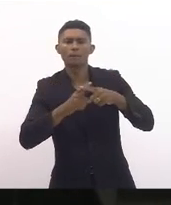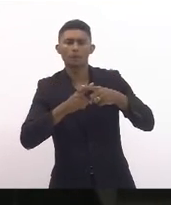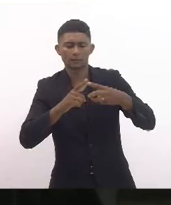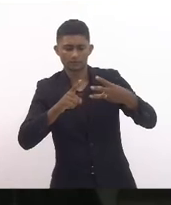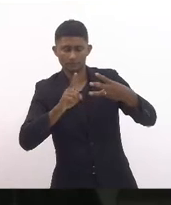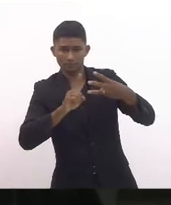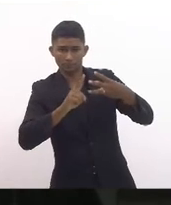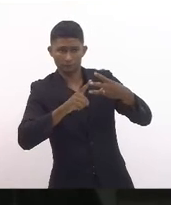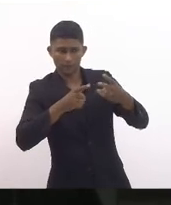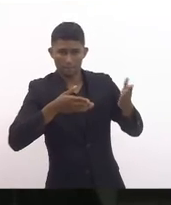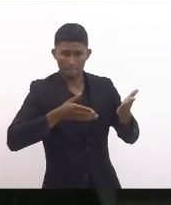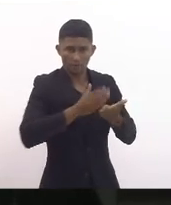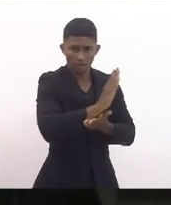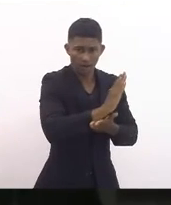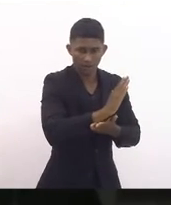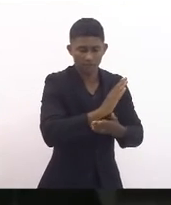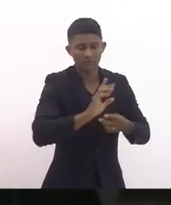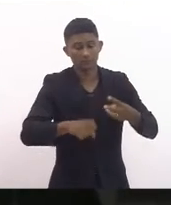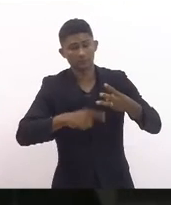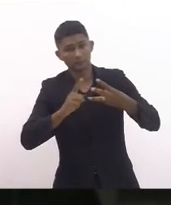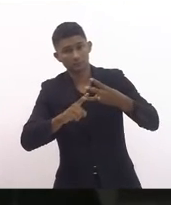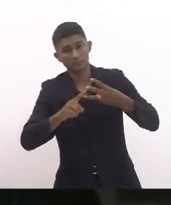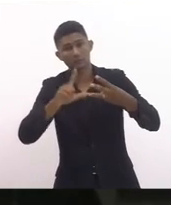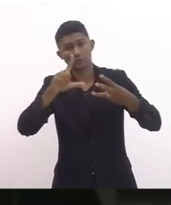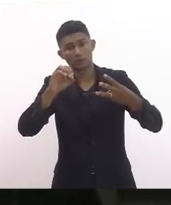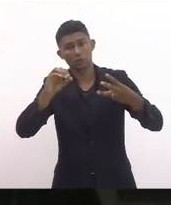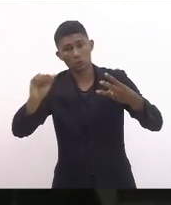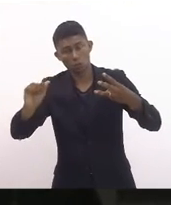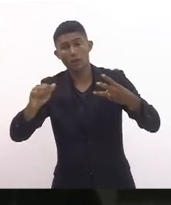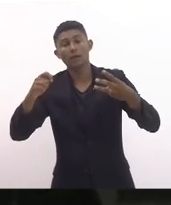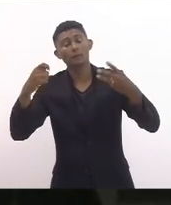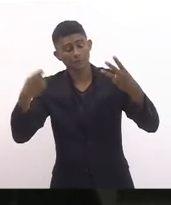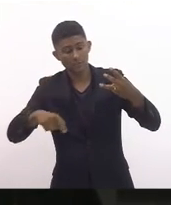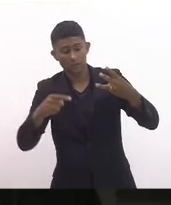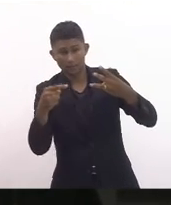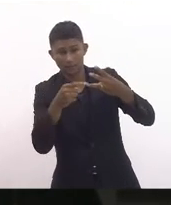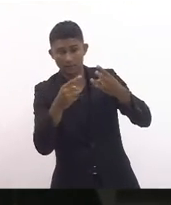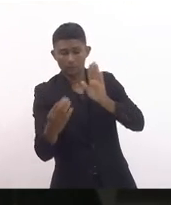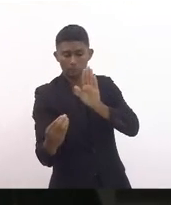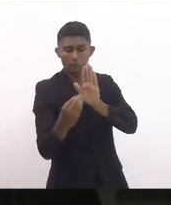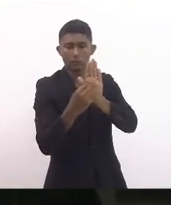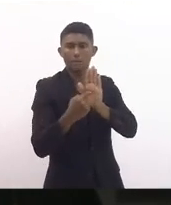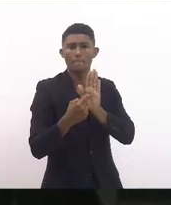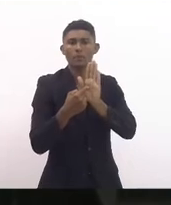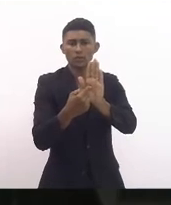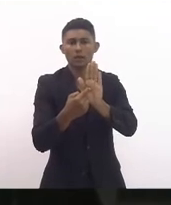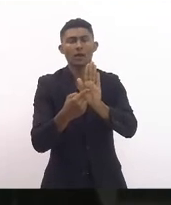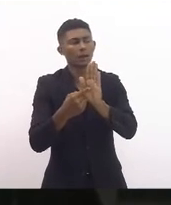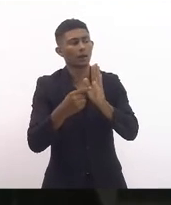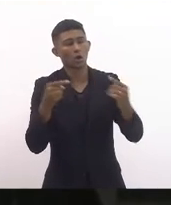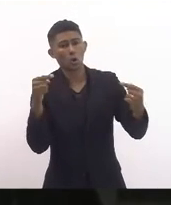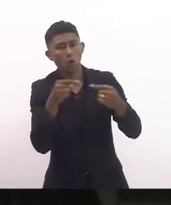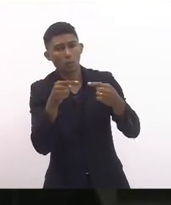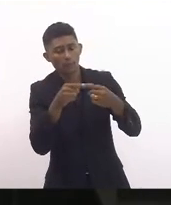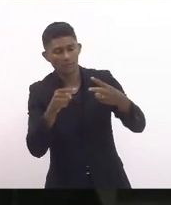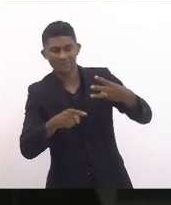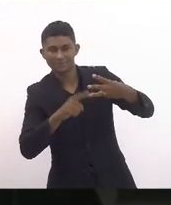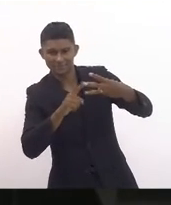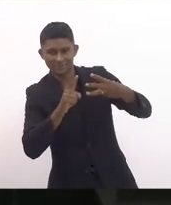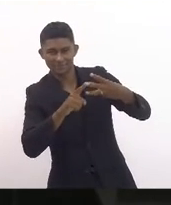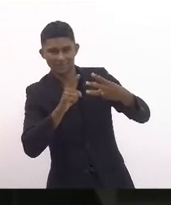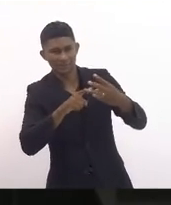piloto tem que refletir as metas e prioridades da L de U